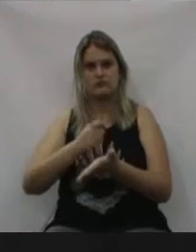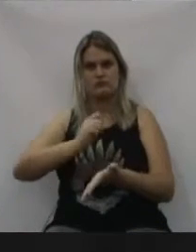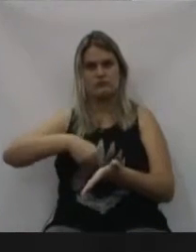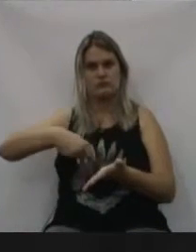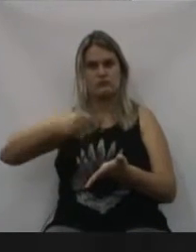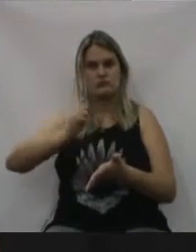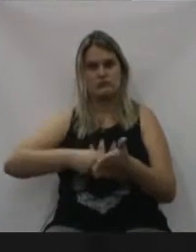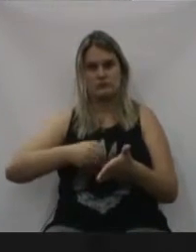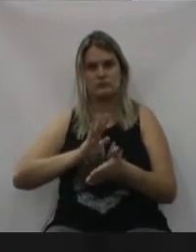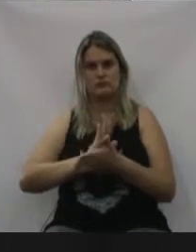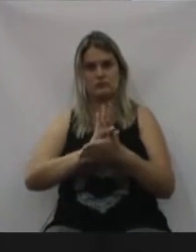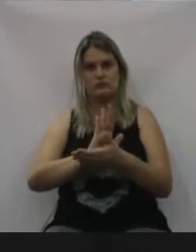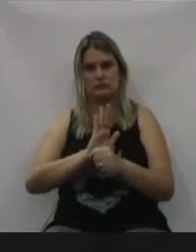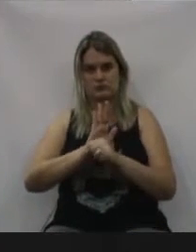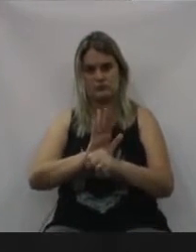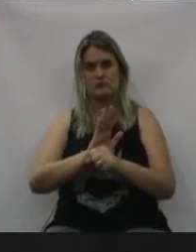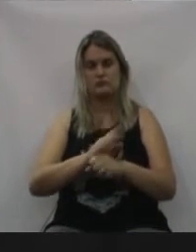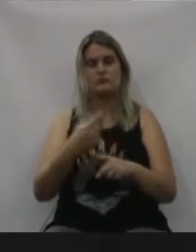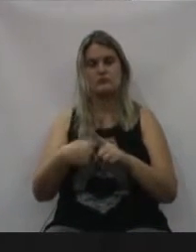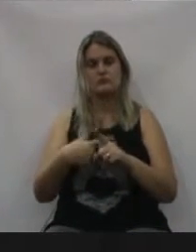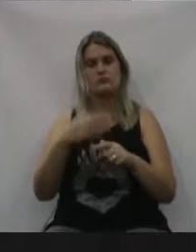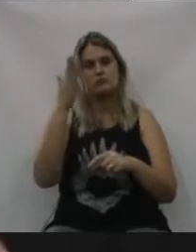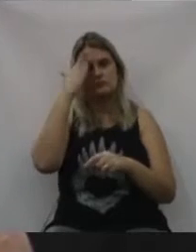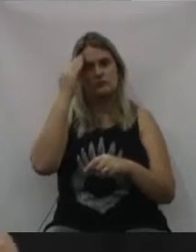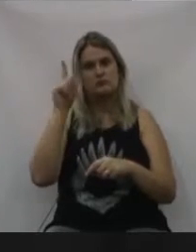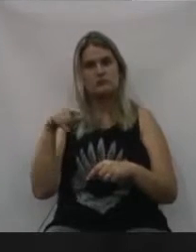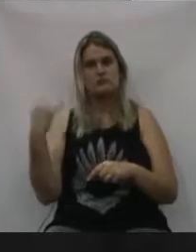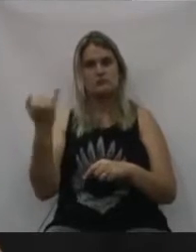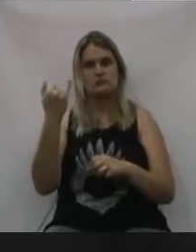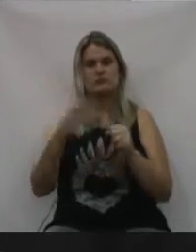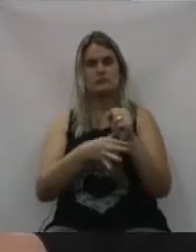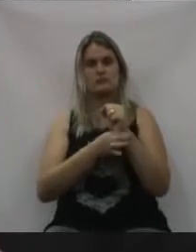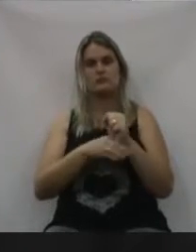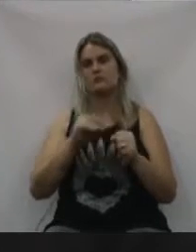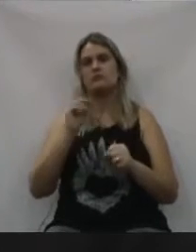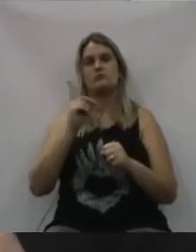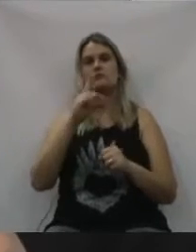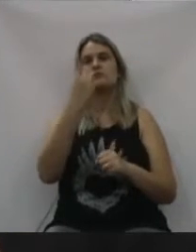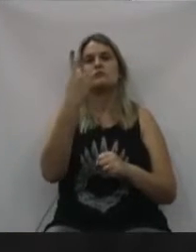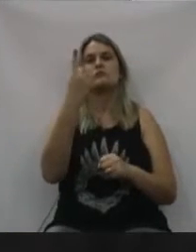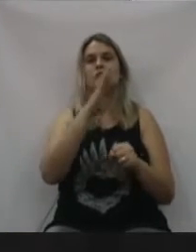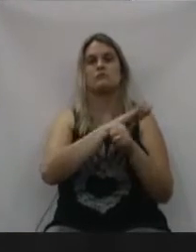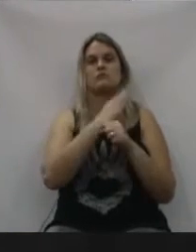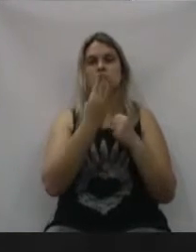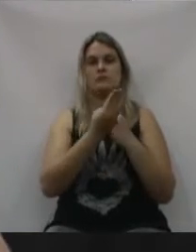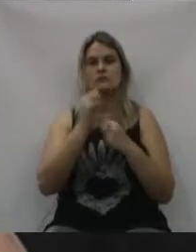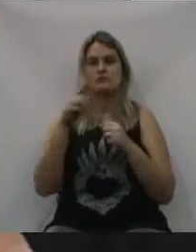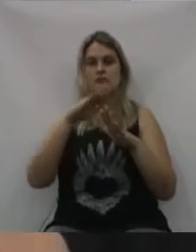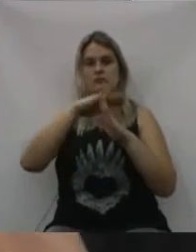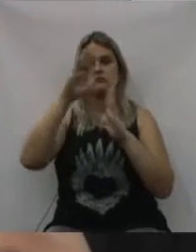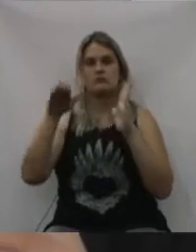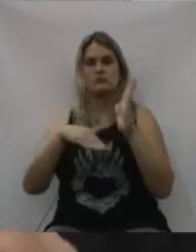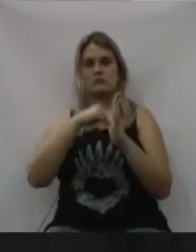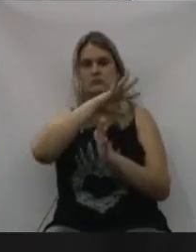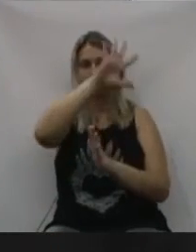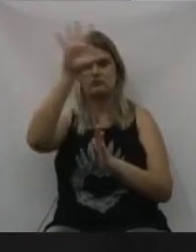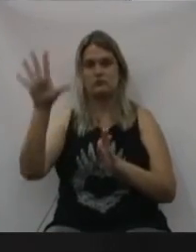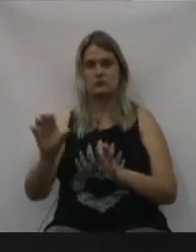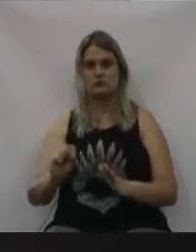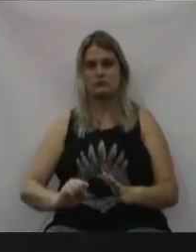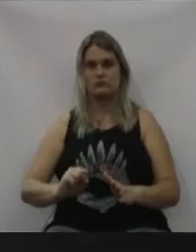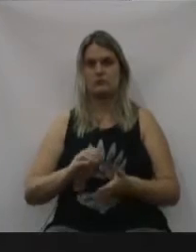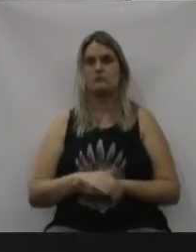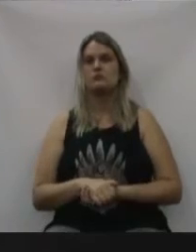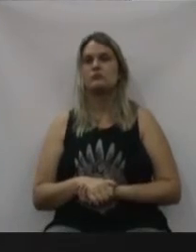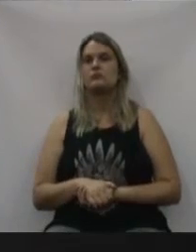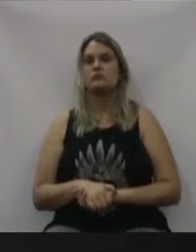entender a necessidade e a questão de segurança pra região sul não é não é para um bairro só é para toda a região sul deixar